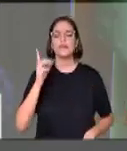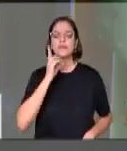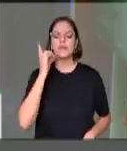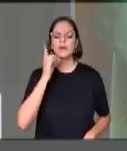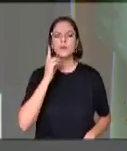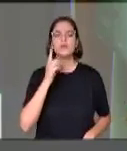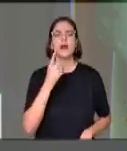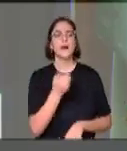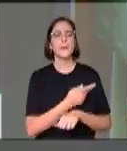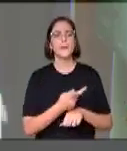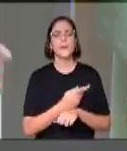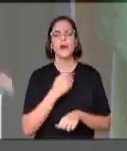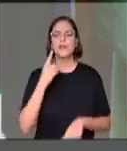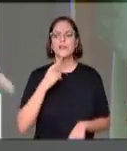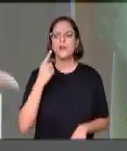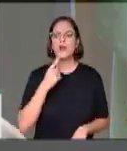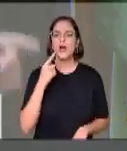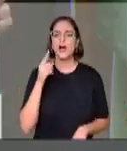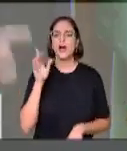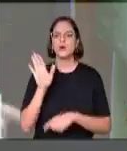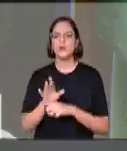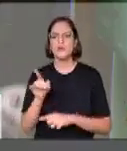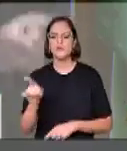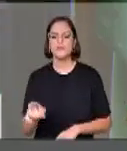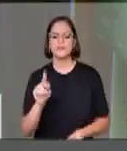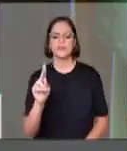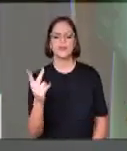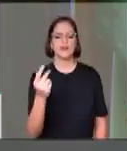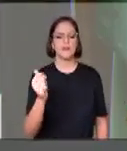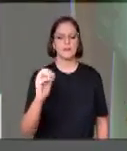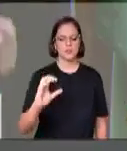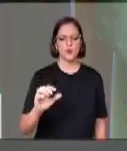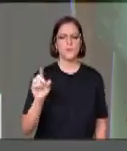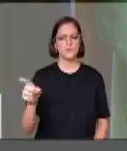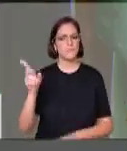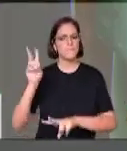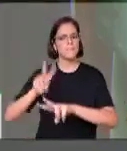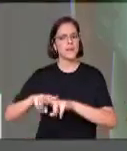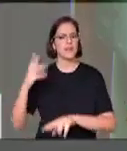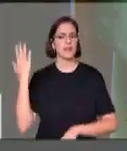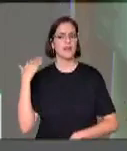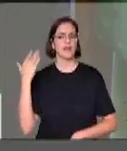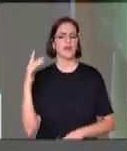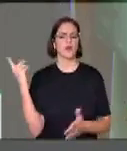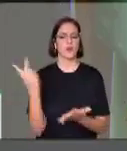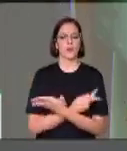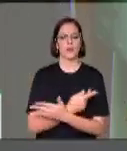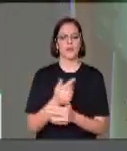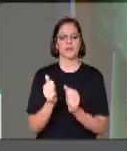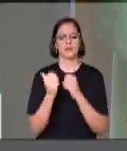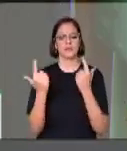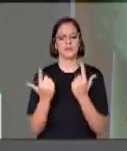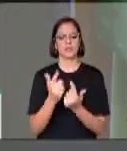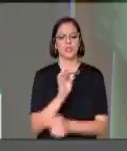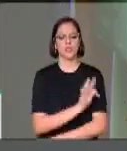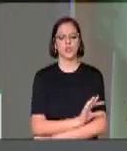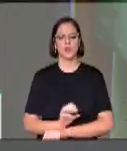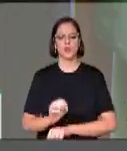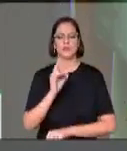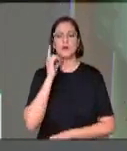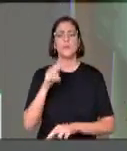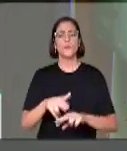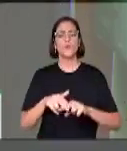advogado para tentar lhe arrumar um habeas corpus para lhe tirar da cadeia que você pegou na Assembleia do Estado Tocantins quando lá era deputado, por pensão